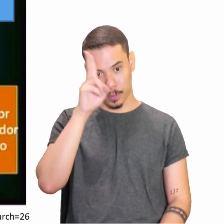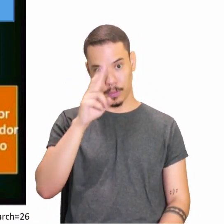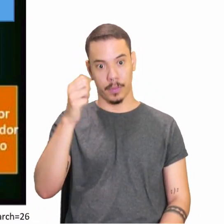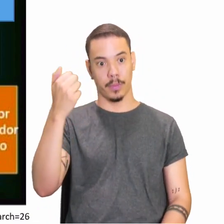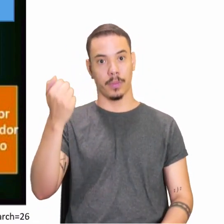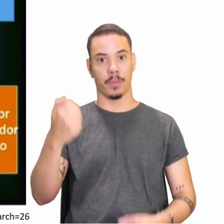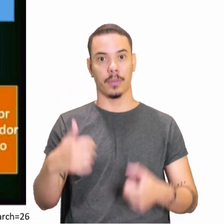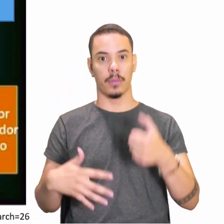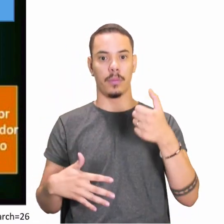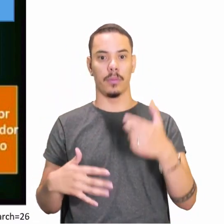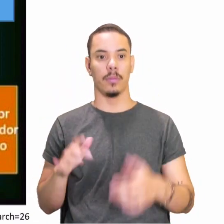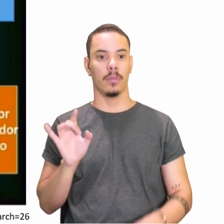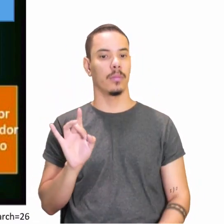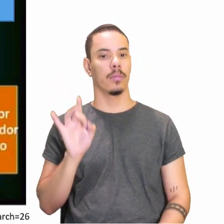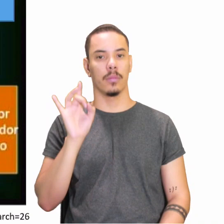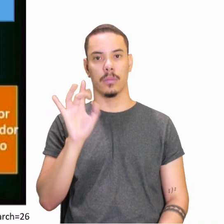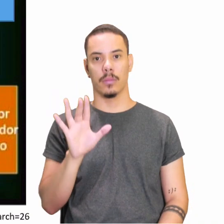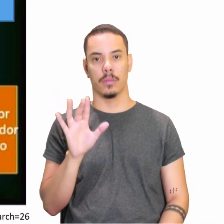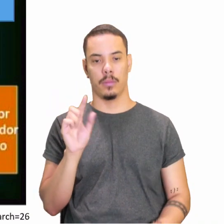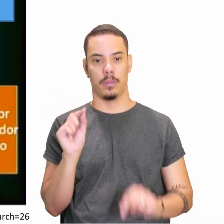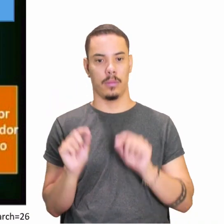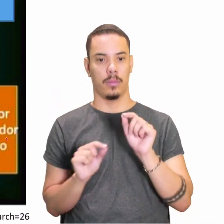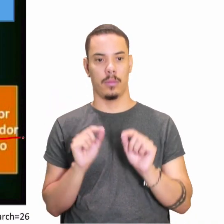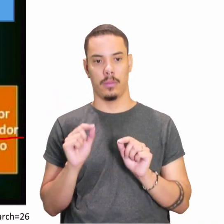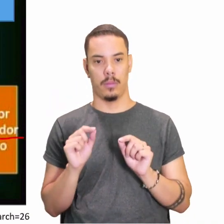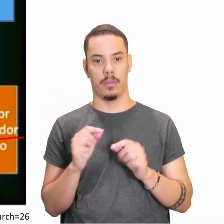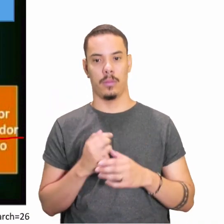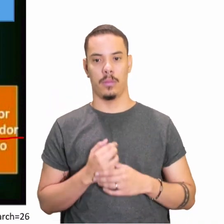certo? Apenas, olha só,